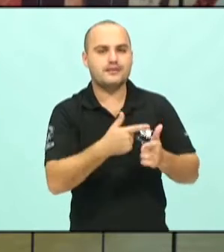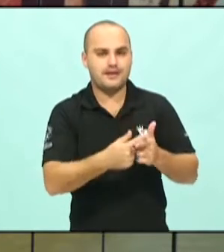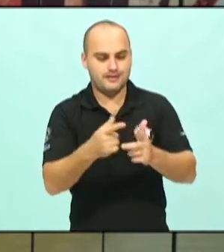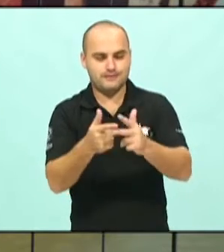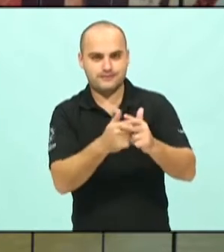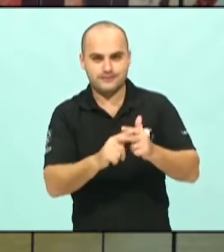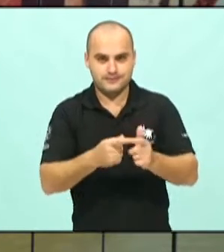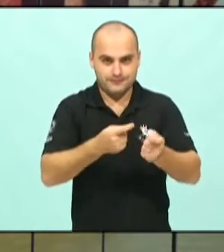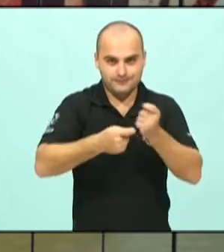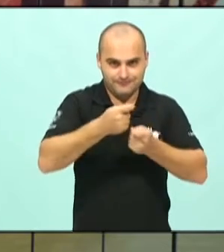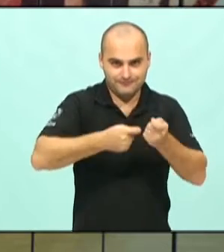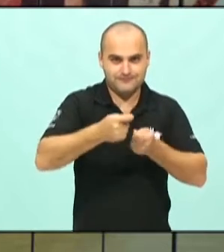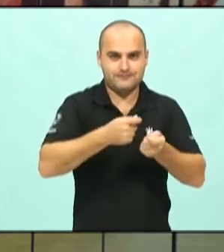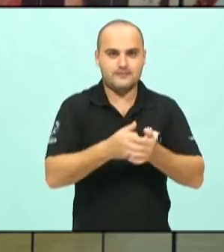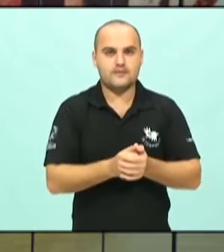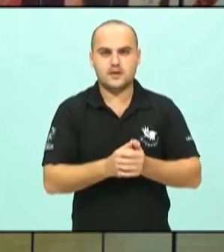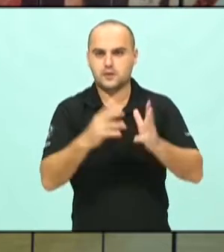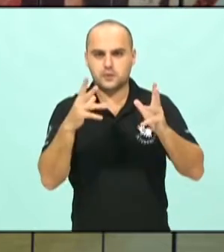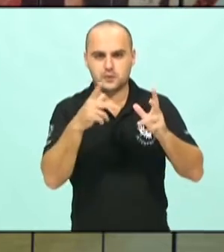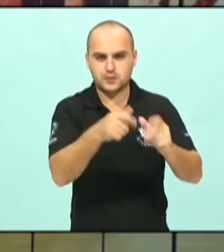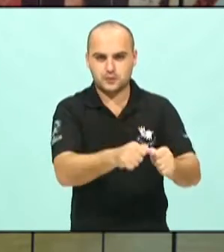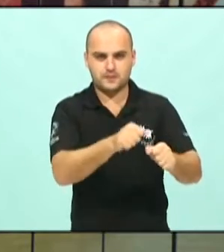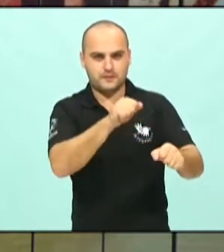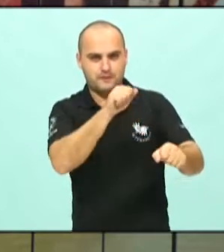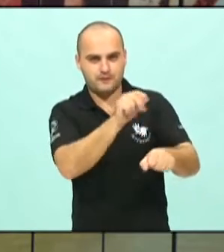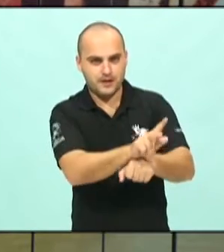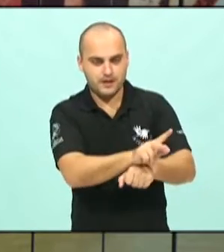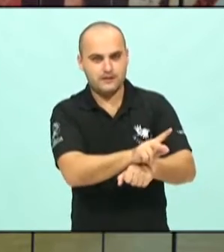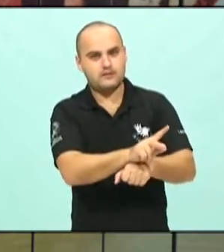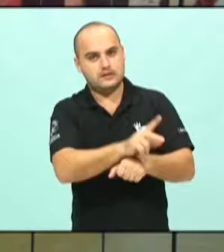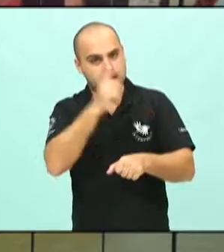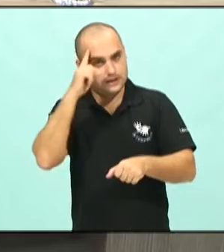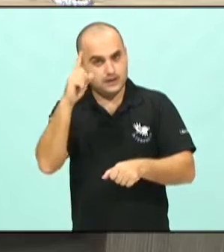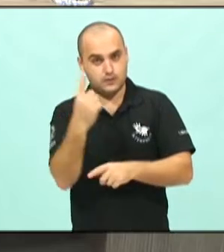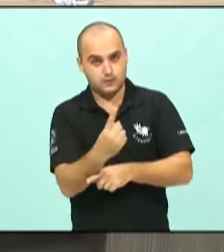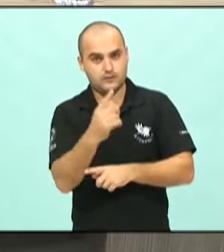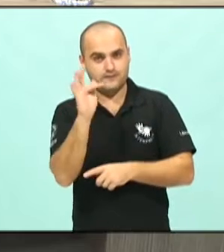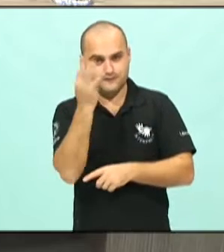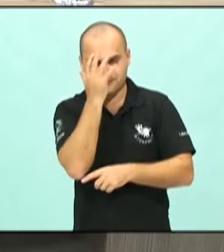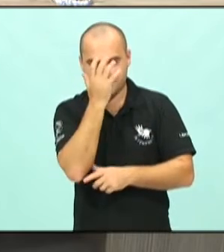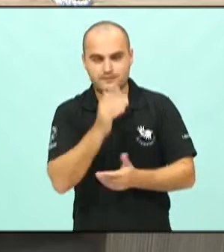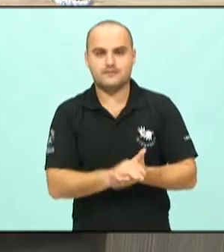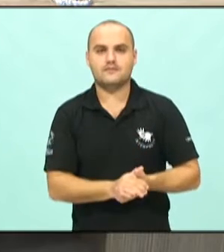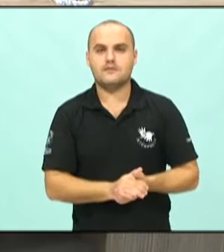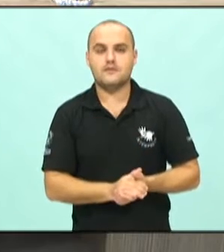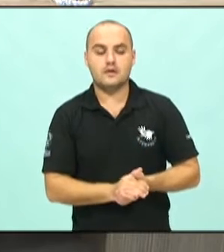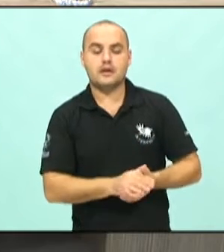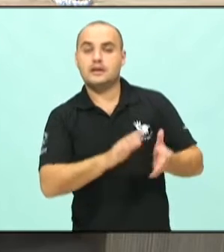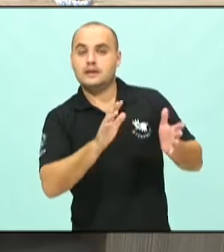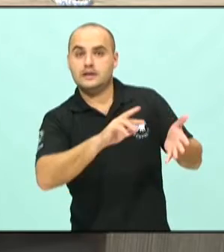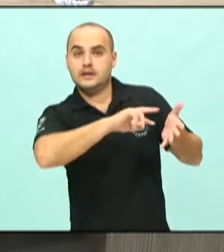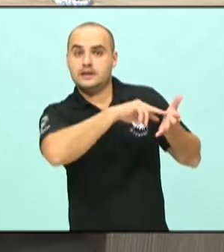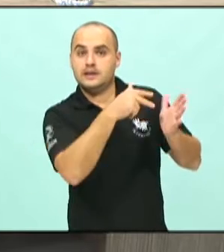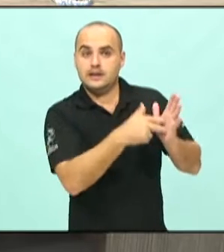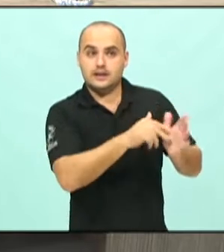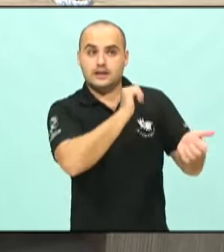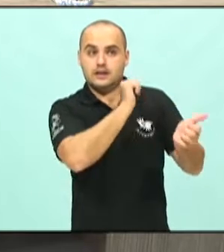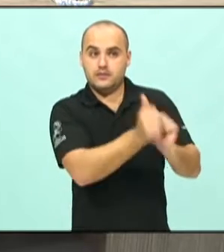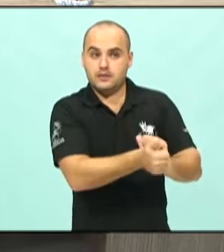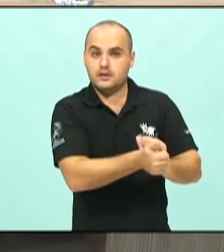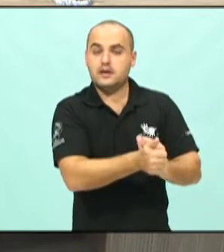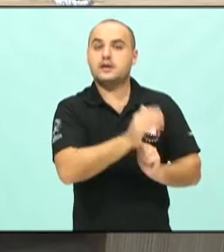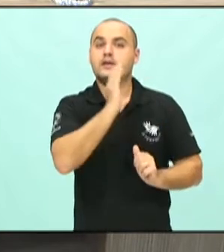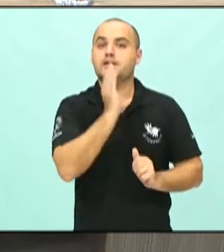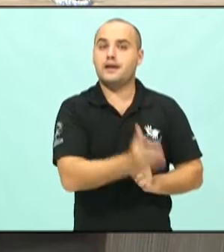administrativa ela aconteceu e os cargos dessa reforma foi a partir do dia 1º de fevereiro. Quando se trata de esporte, 1º de fevereiro nós já